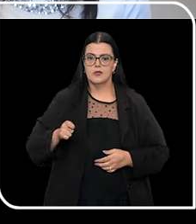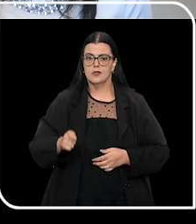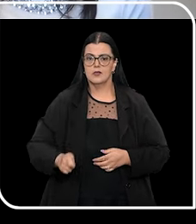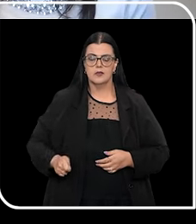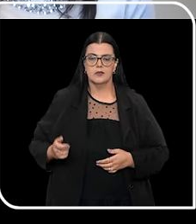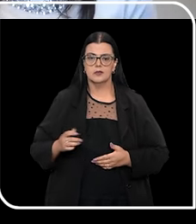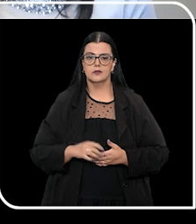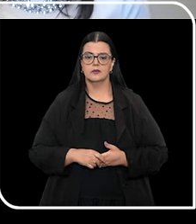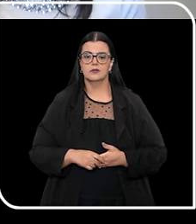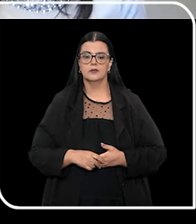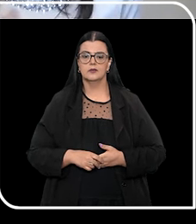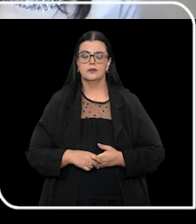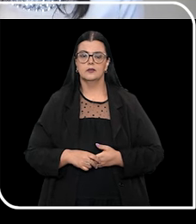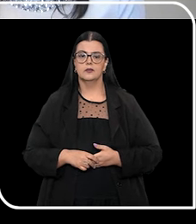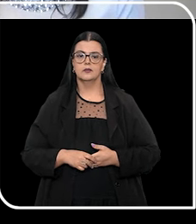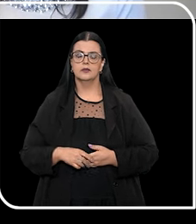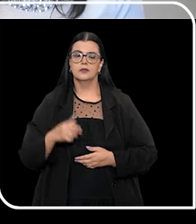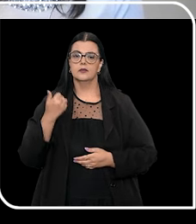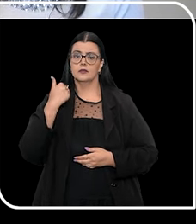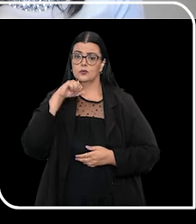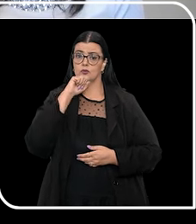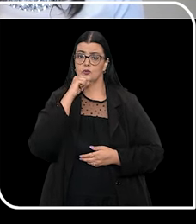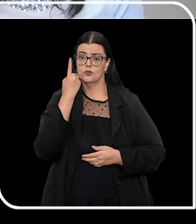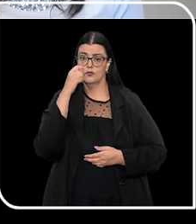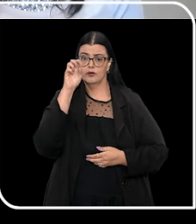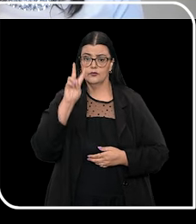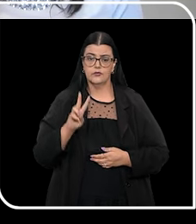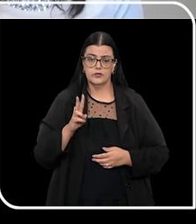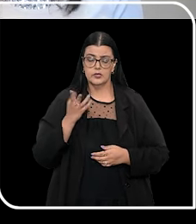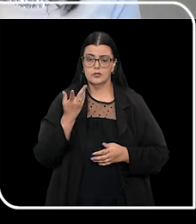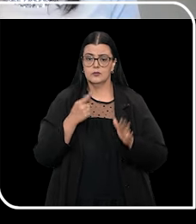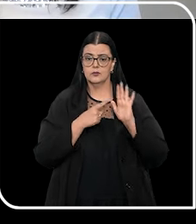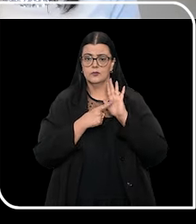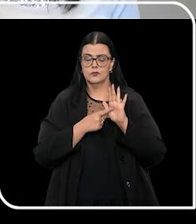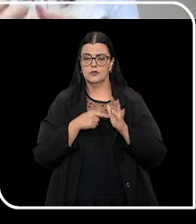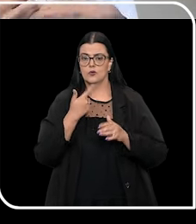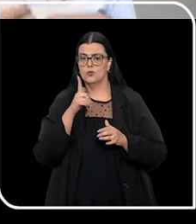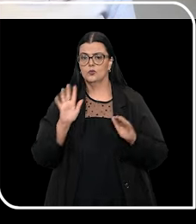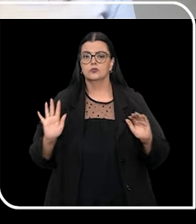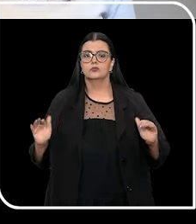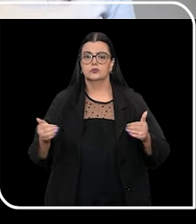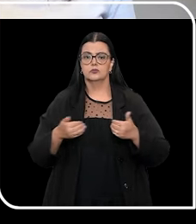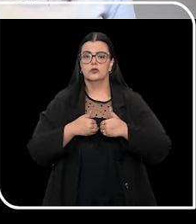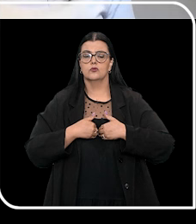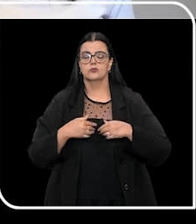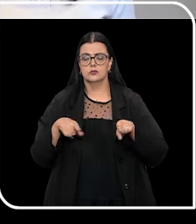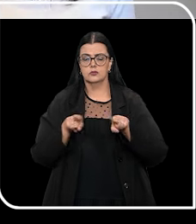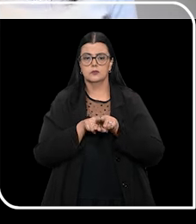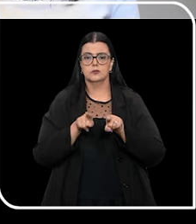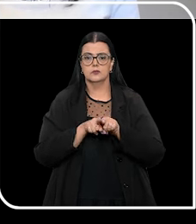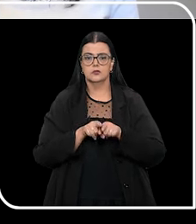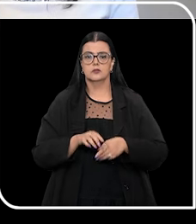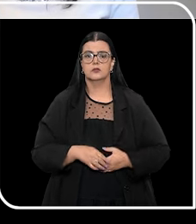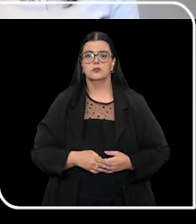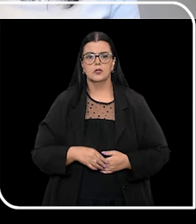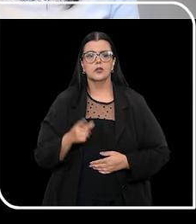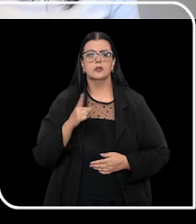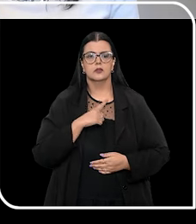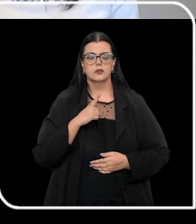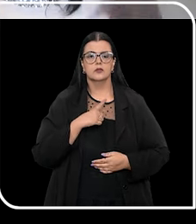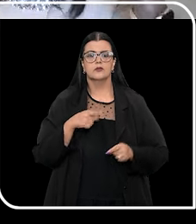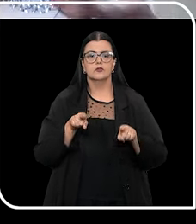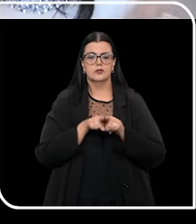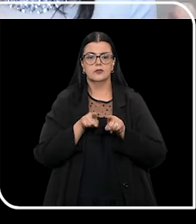bengalinha ele tem uma deficiência motora eu não sei se é uma hemiplegia mas só apareceu uma vez numa tirinha e tem uma com autismo também também